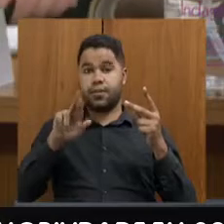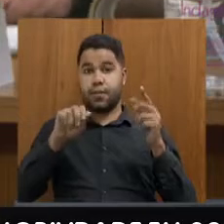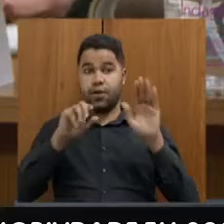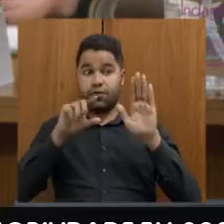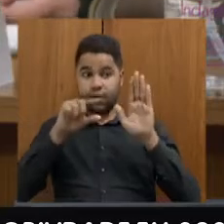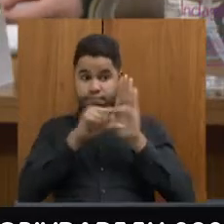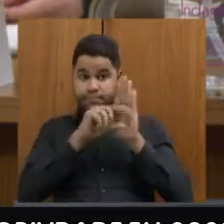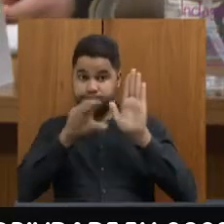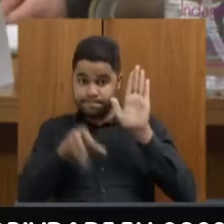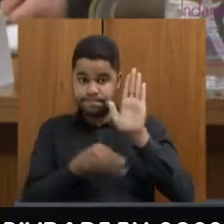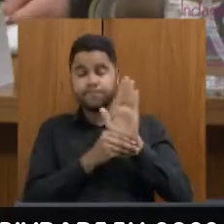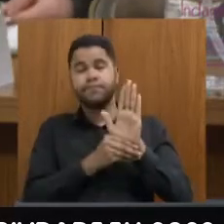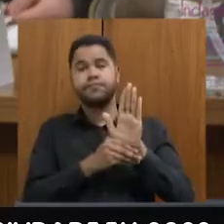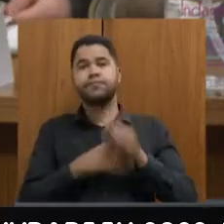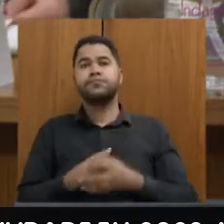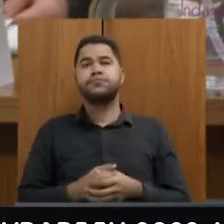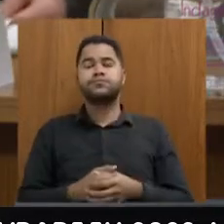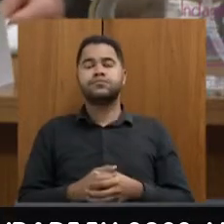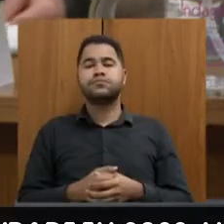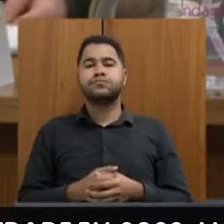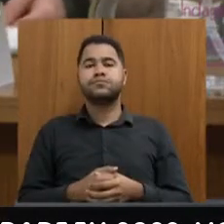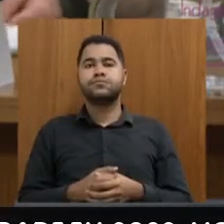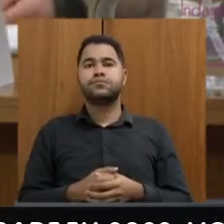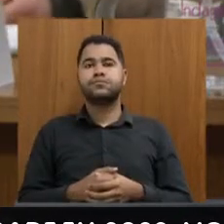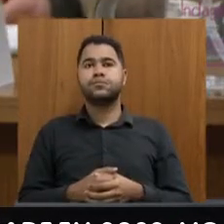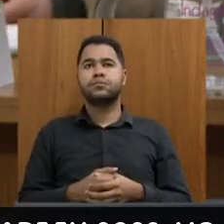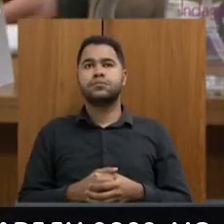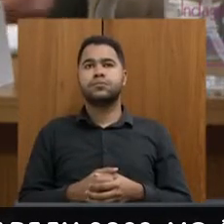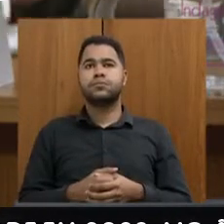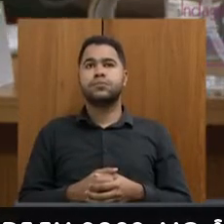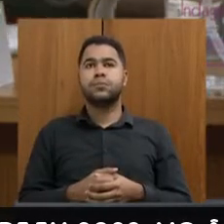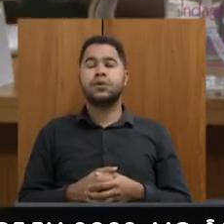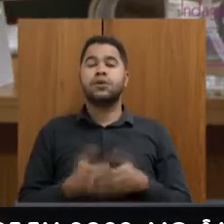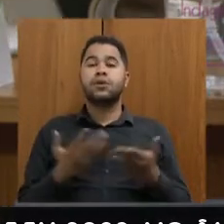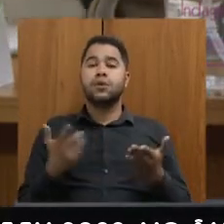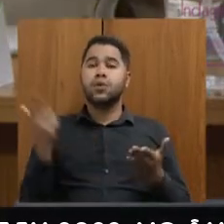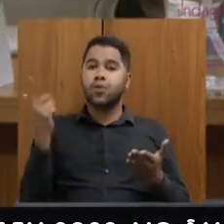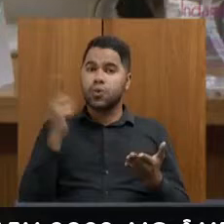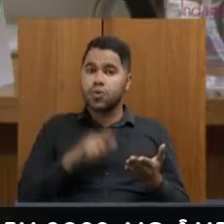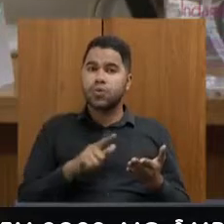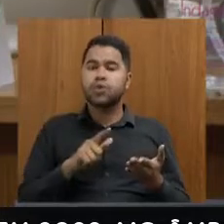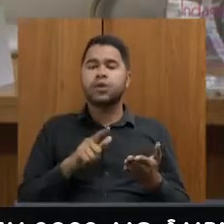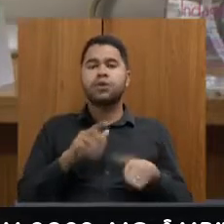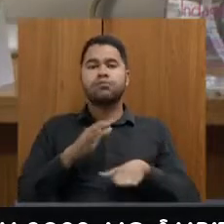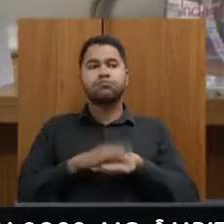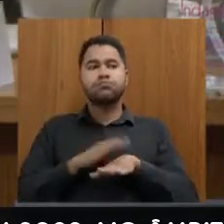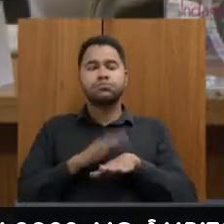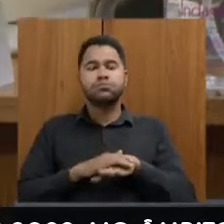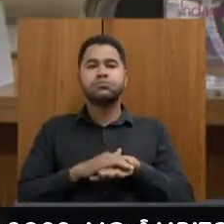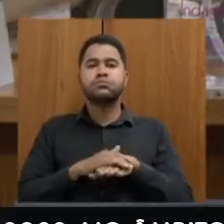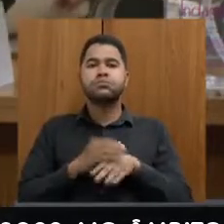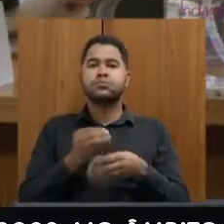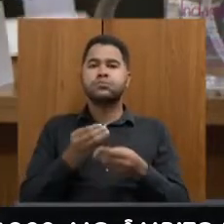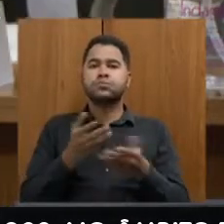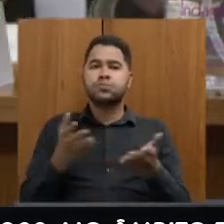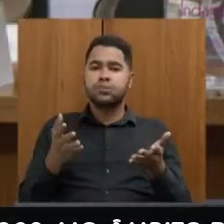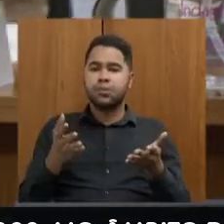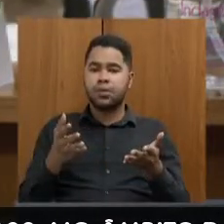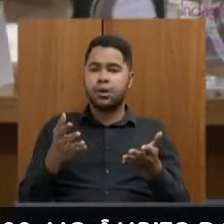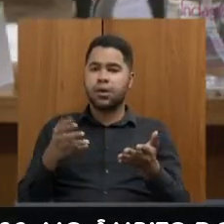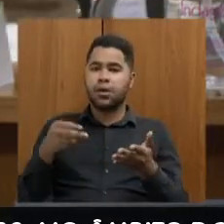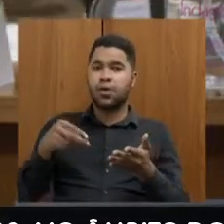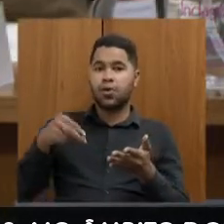o adicional Unaí Luziânia e para que haja então a opção de escoar a carga do